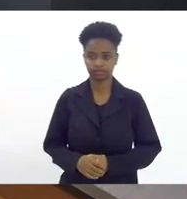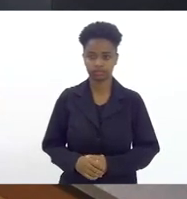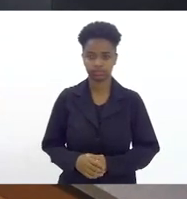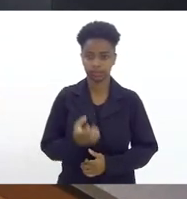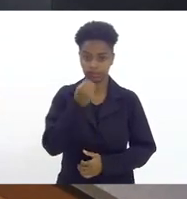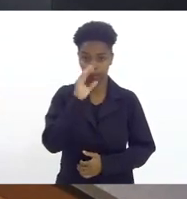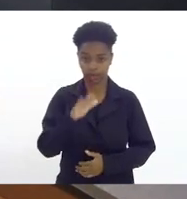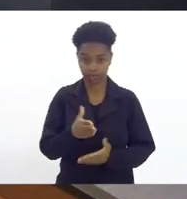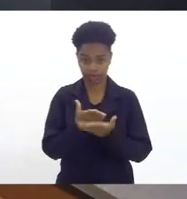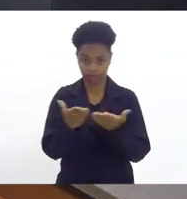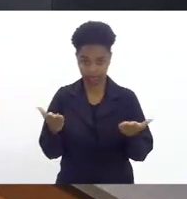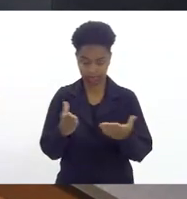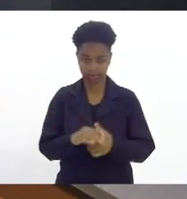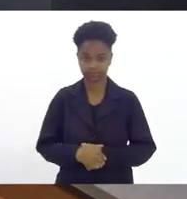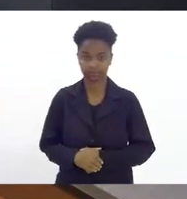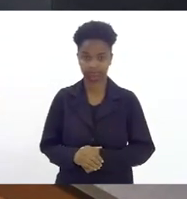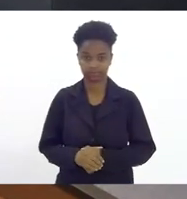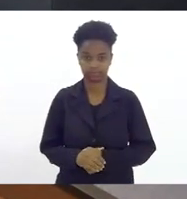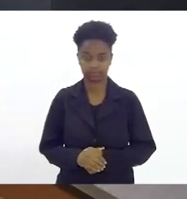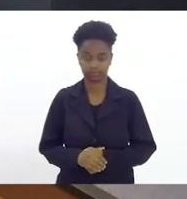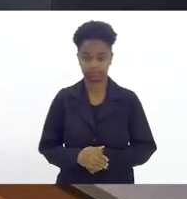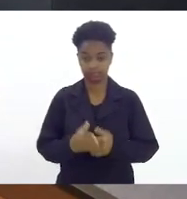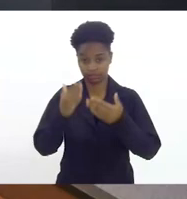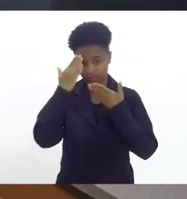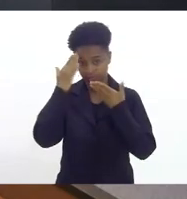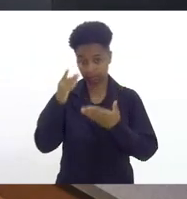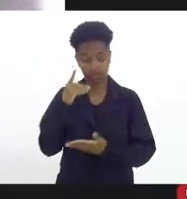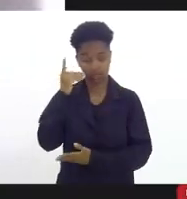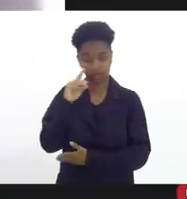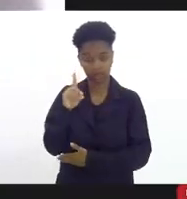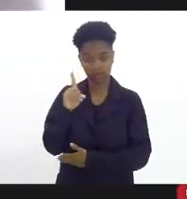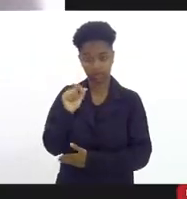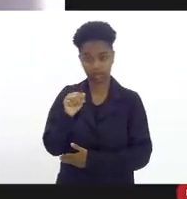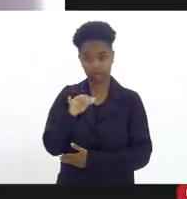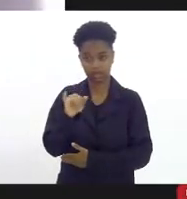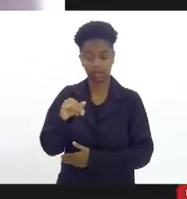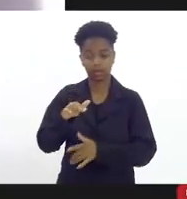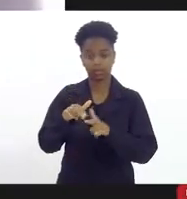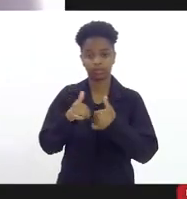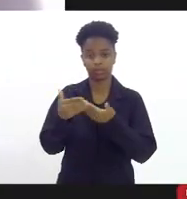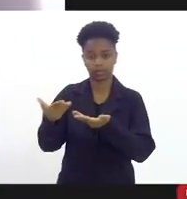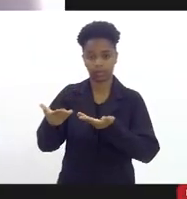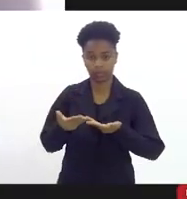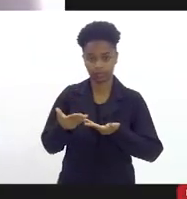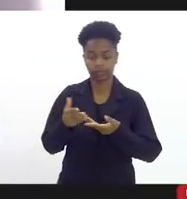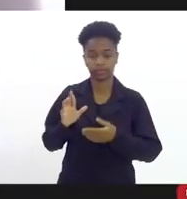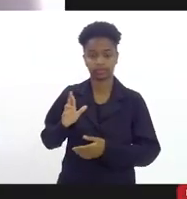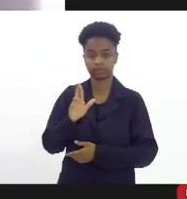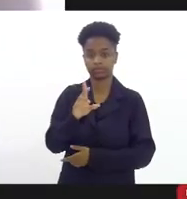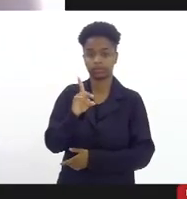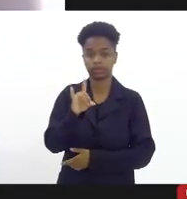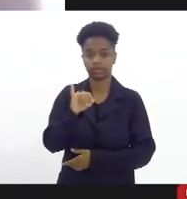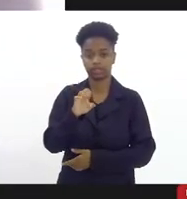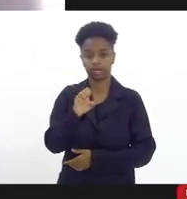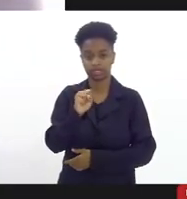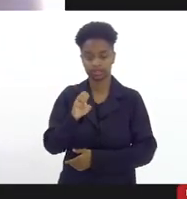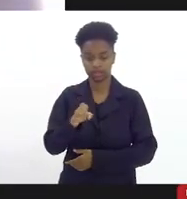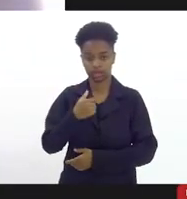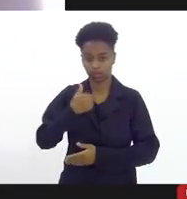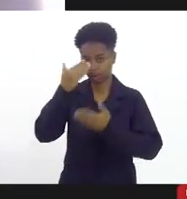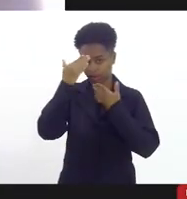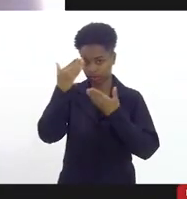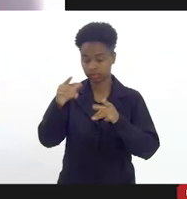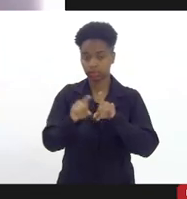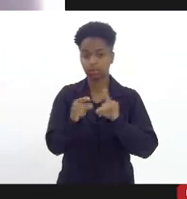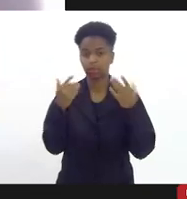Boa tarde Obrigado Deputado Dani pelo convite em nome do jazzi agradeço e